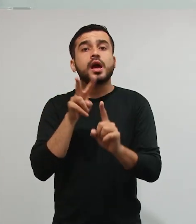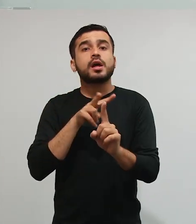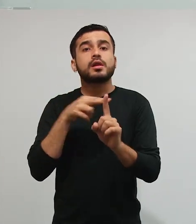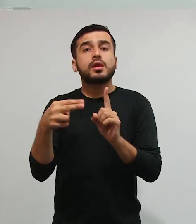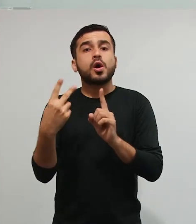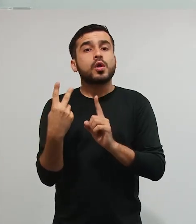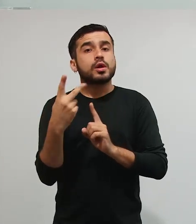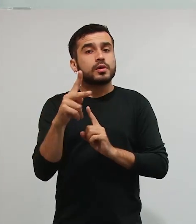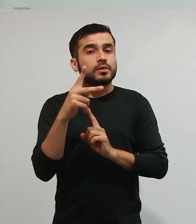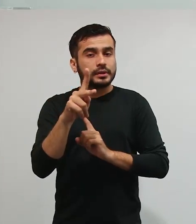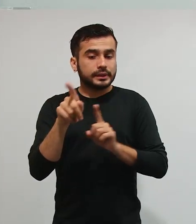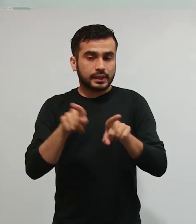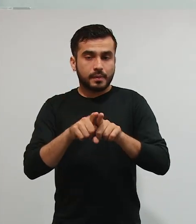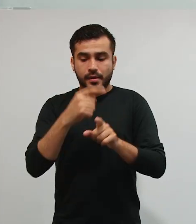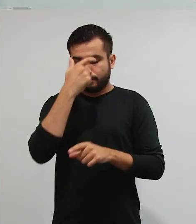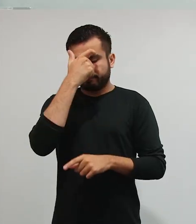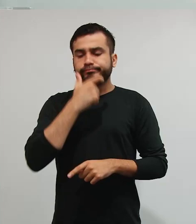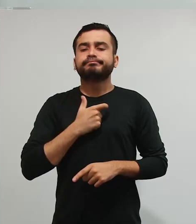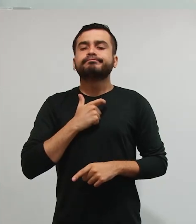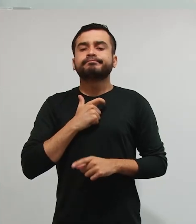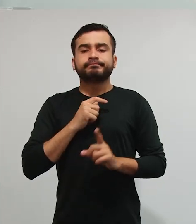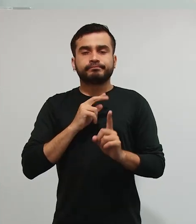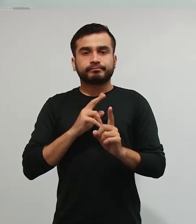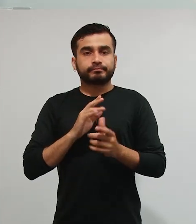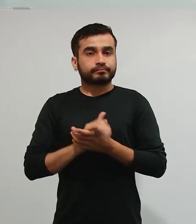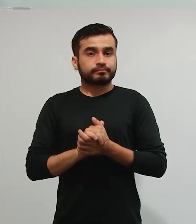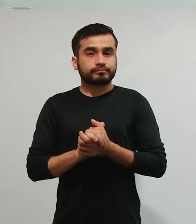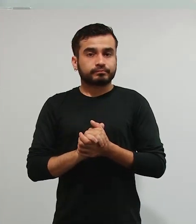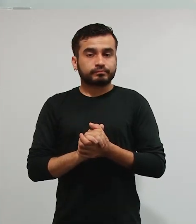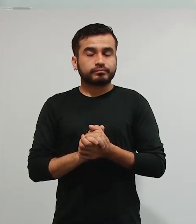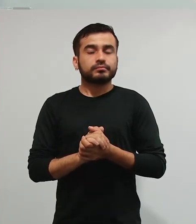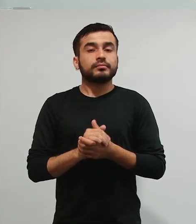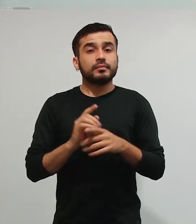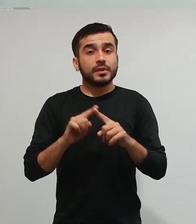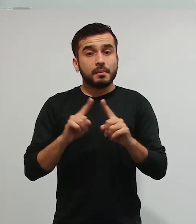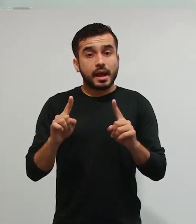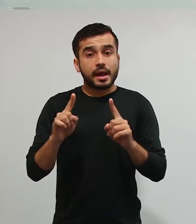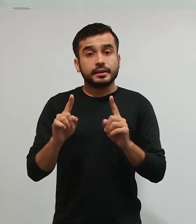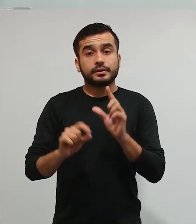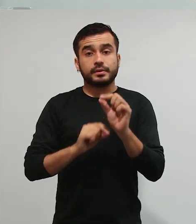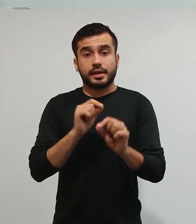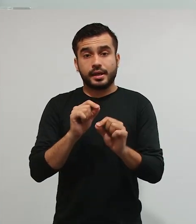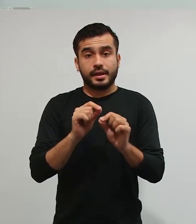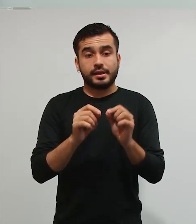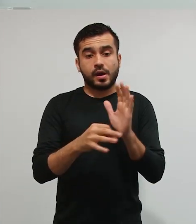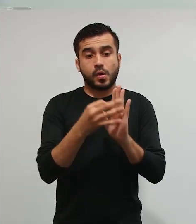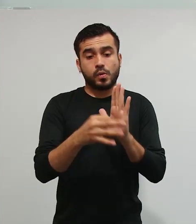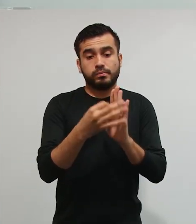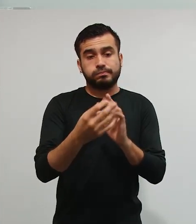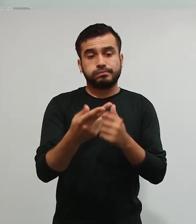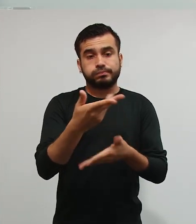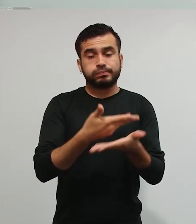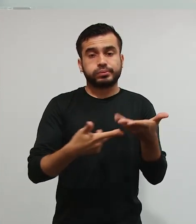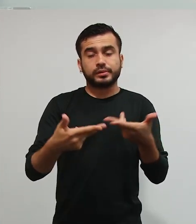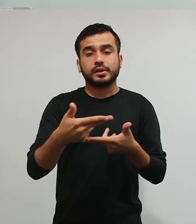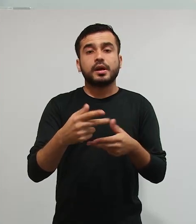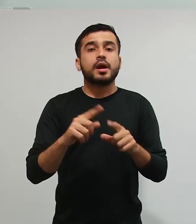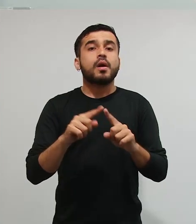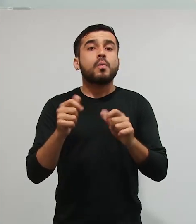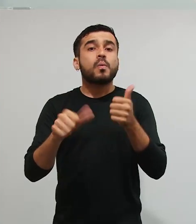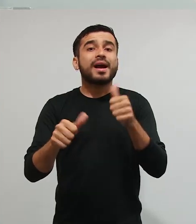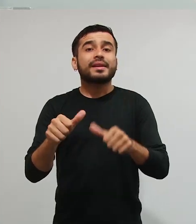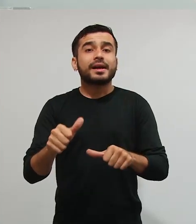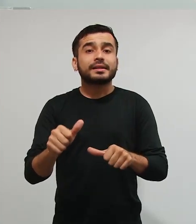sua perspectiva e sobre si mesmo. Autoavalia. Nas considerações, você faz